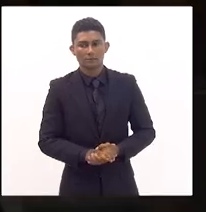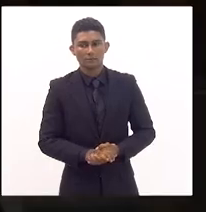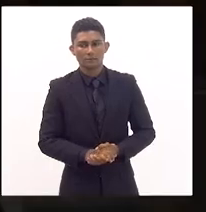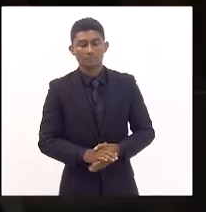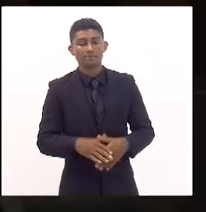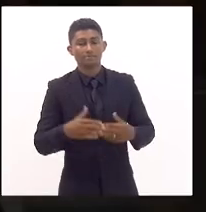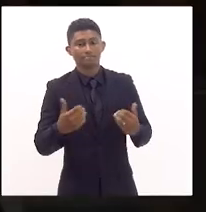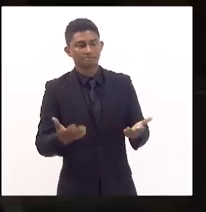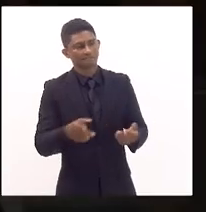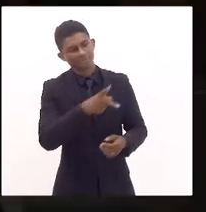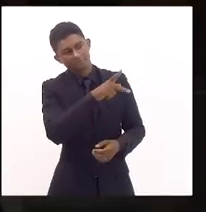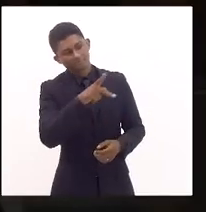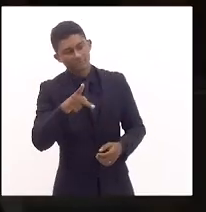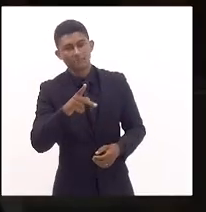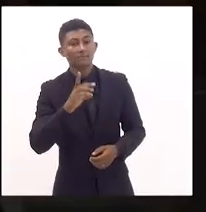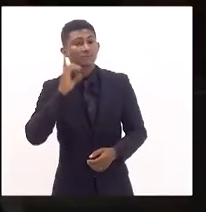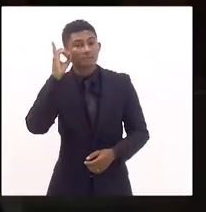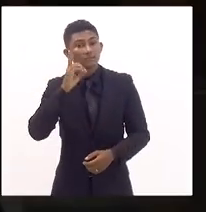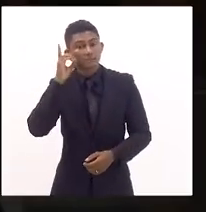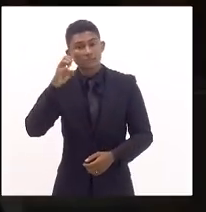deputada Marta Rocha,